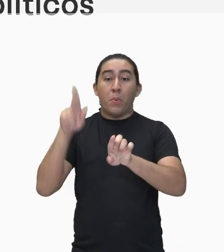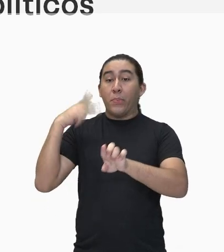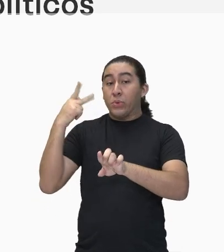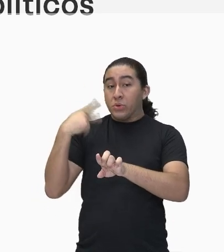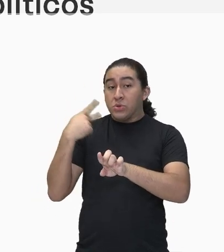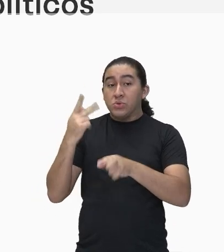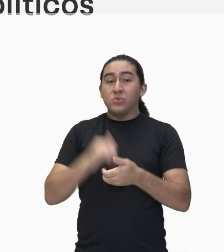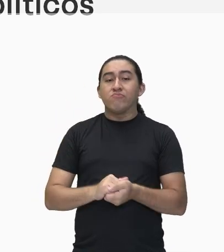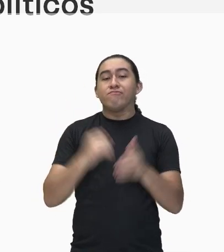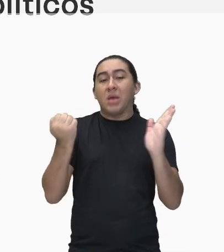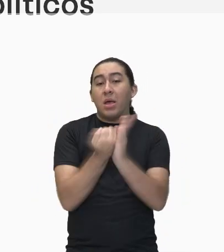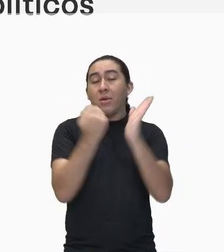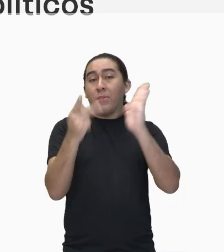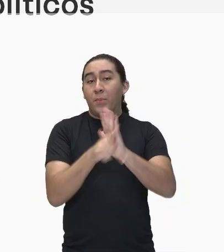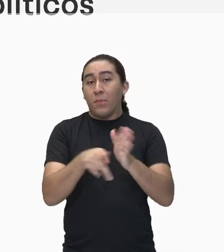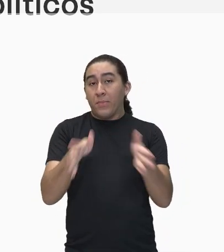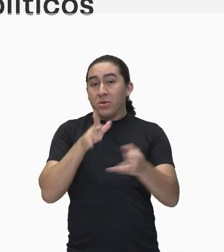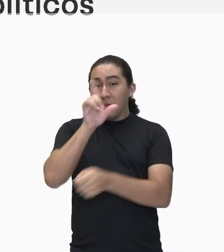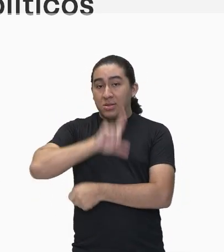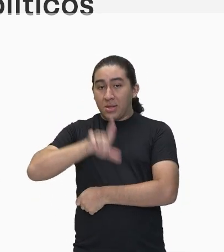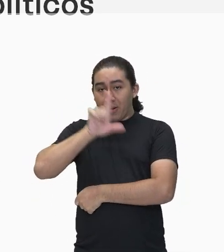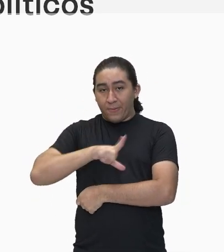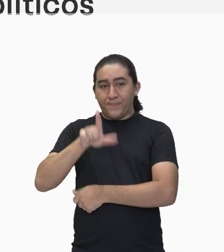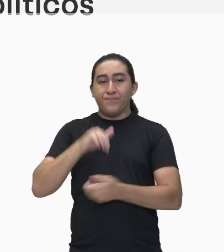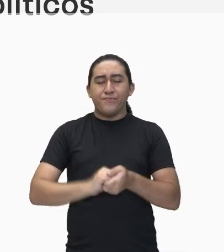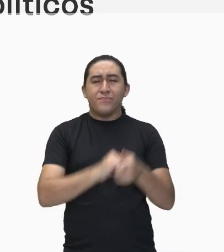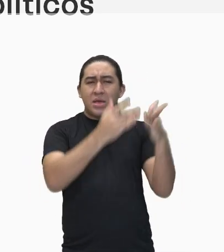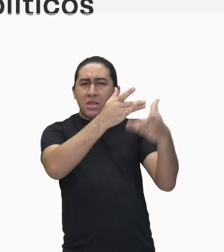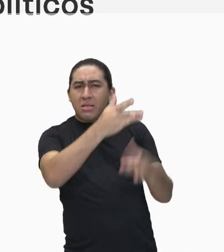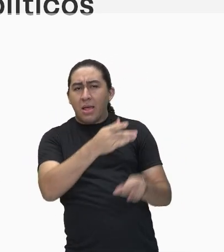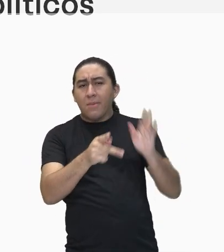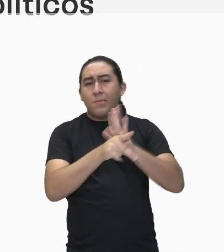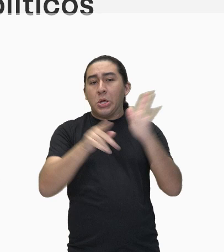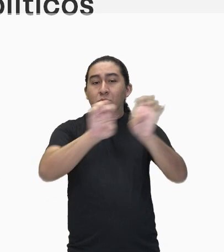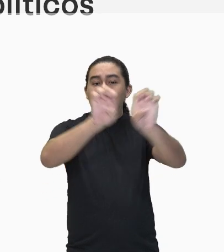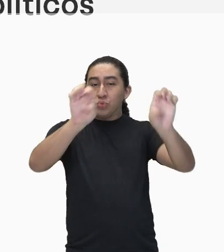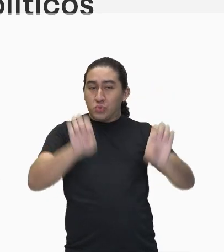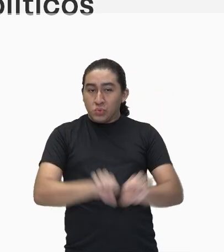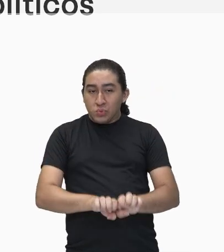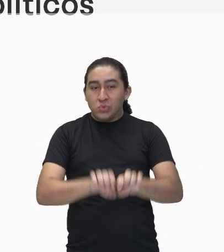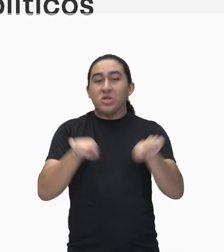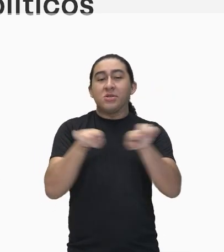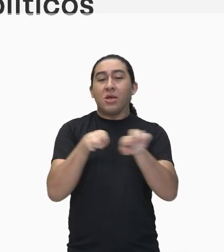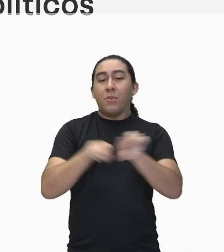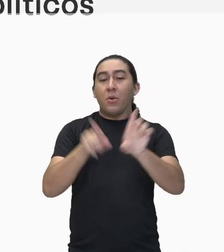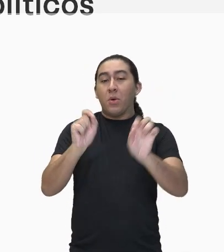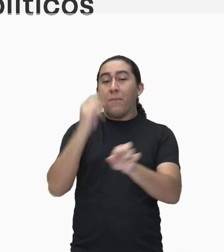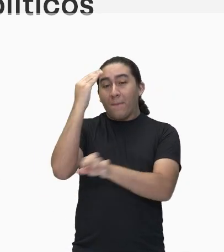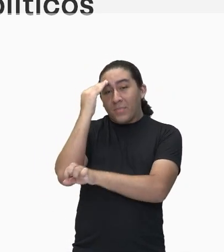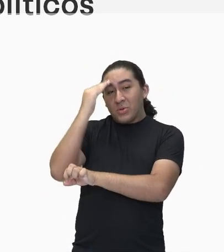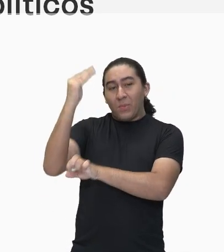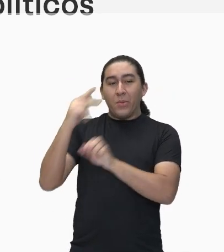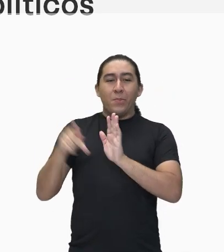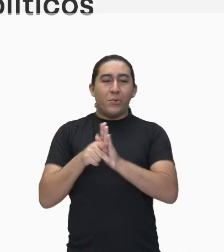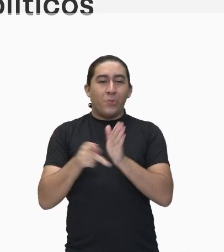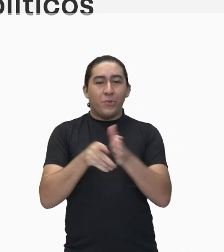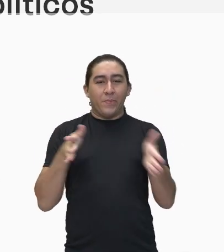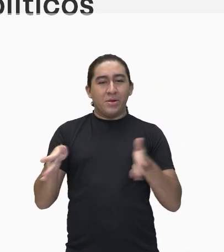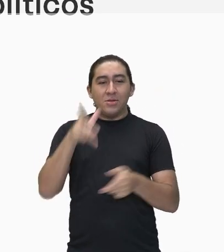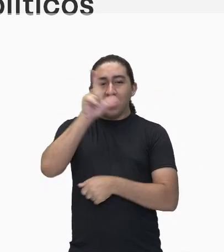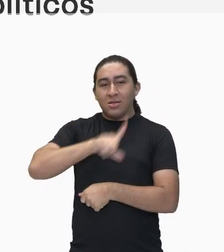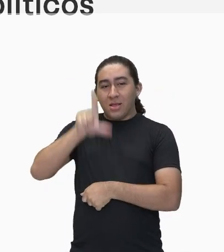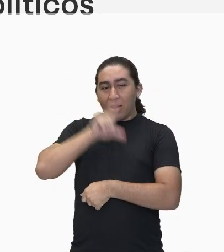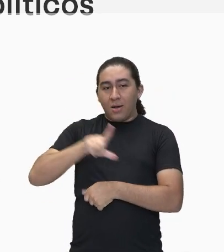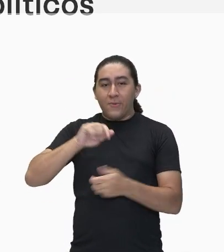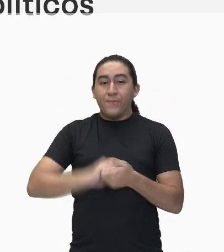políticos que marcaram o período literário. Observações quanto à estética predominante do período